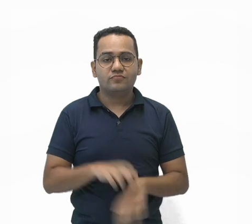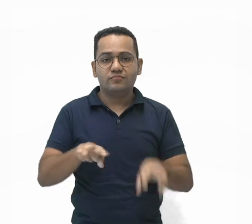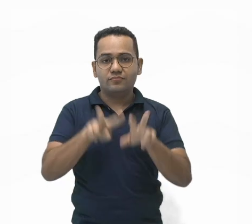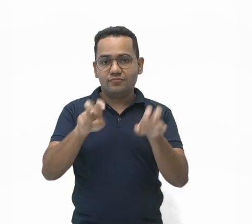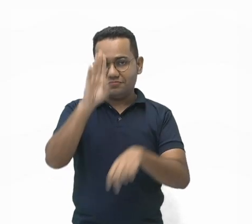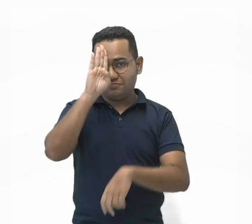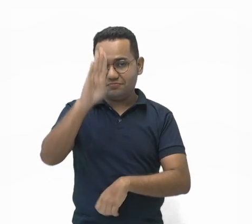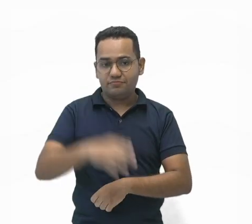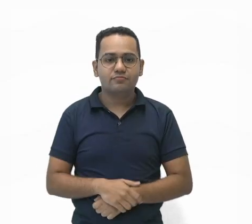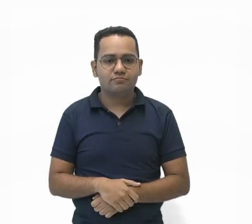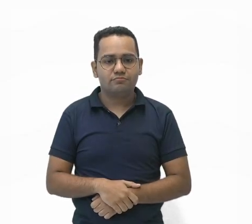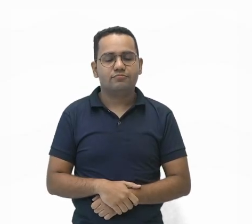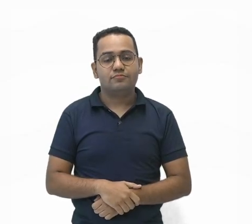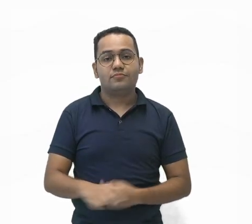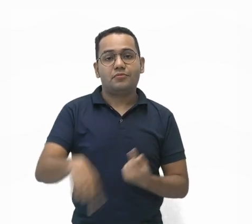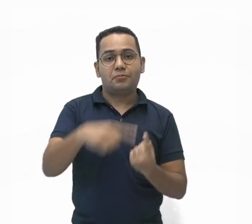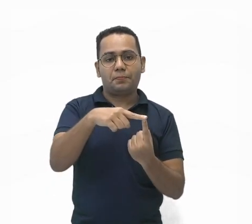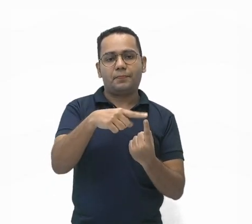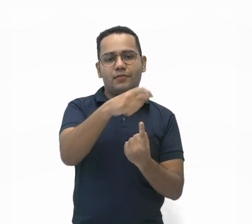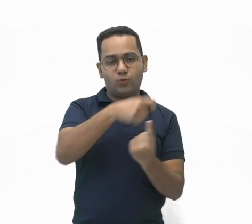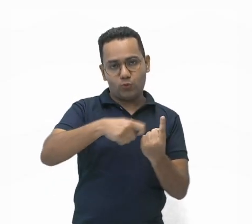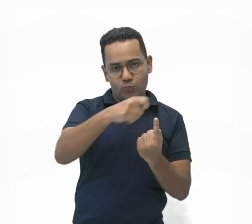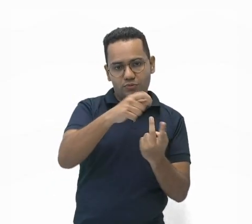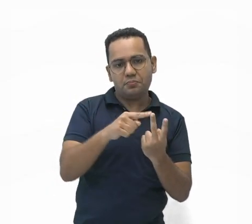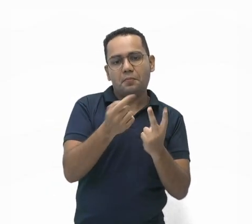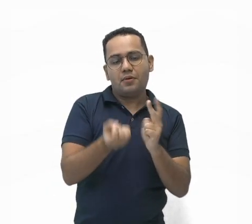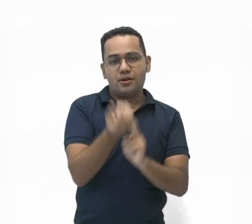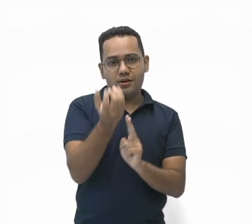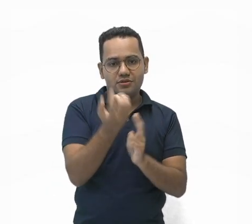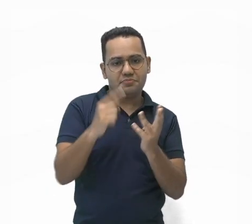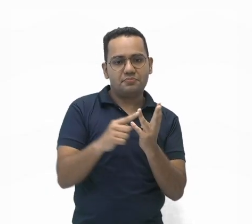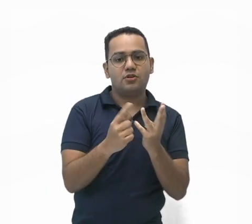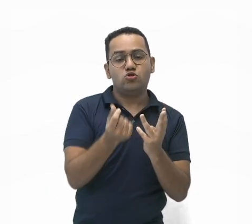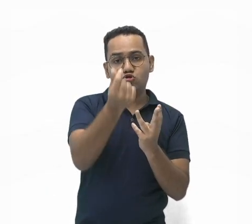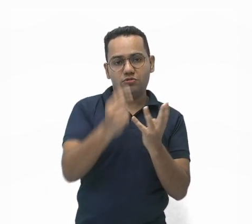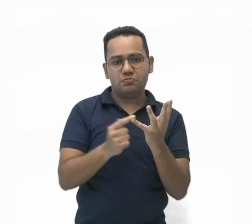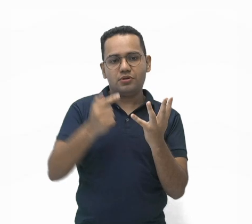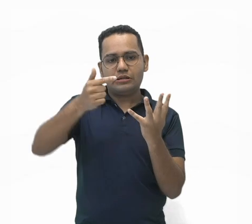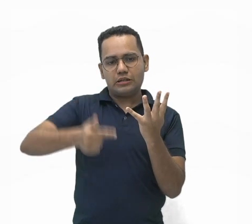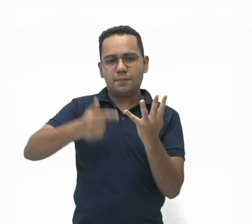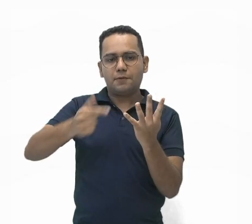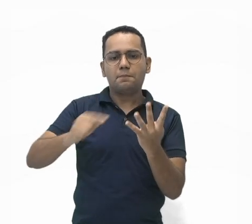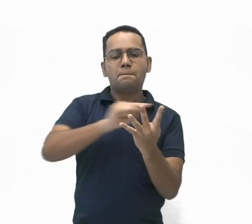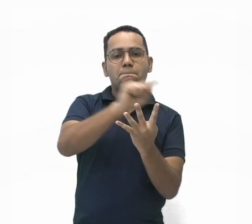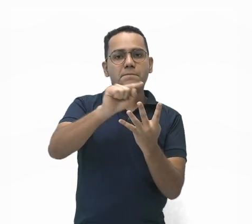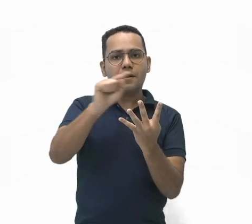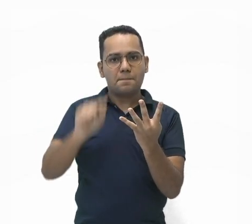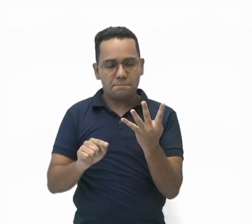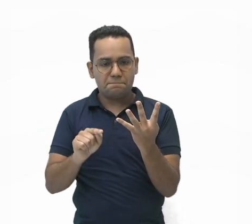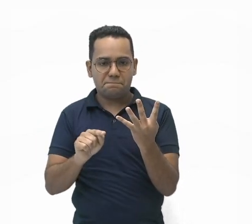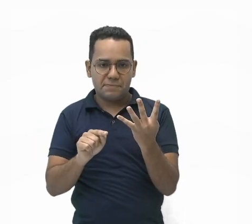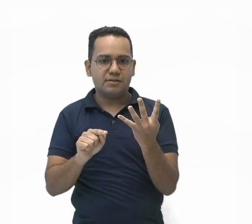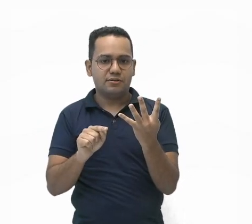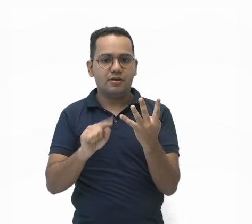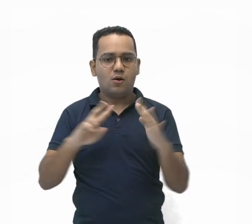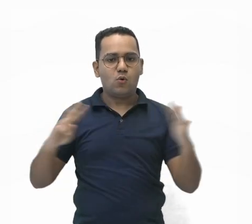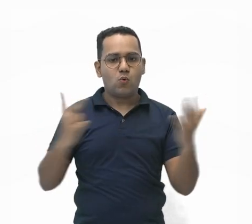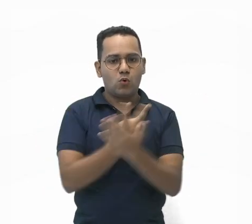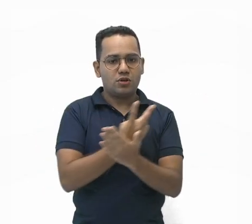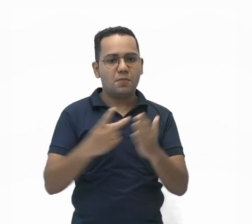Estamos na aula de número 14, ela tem como objeto de conhecimento economia, produção, capital e trabalho